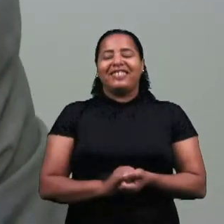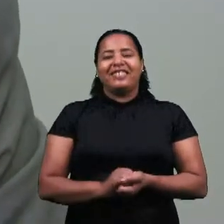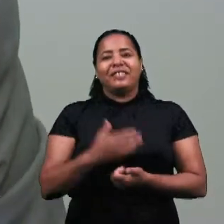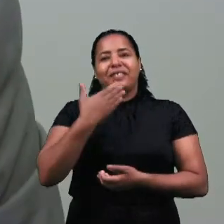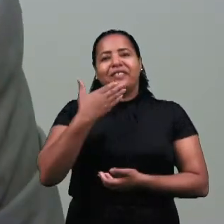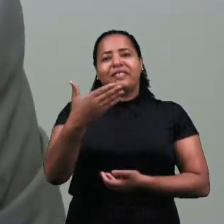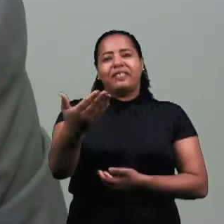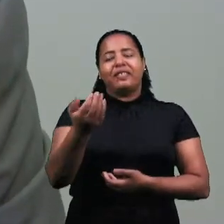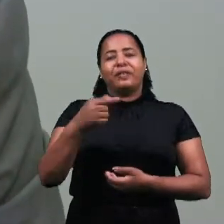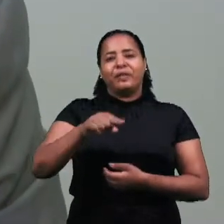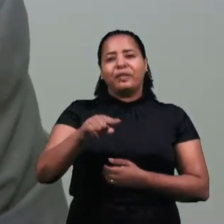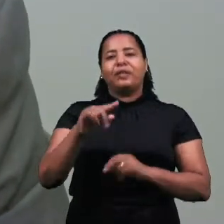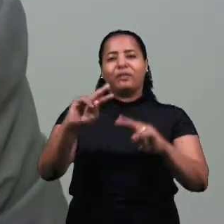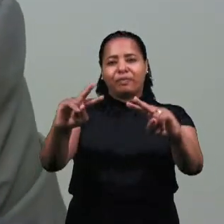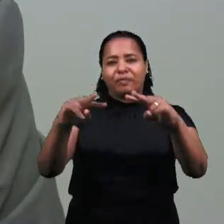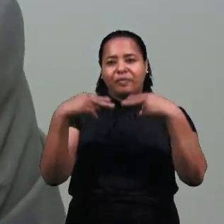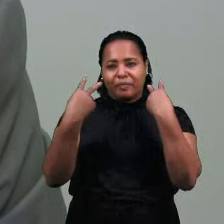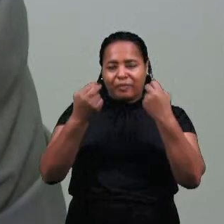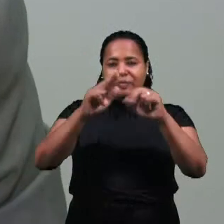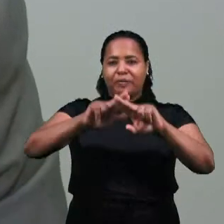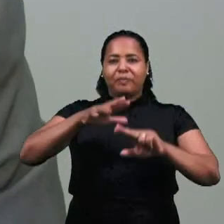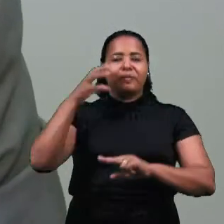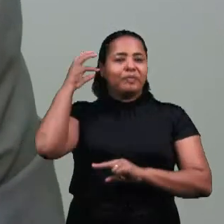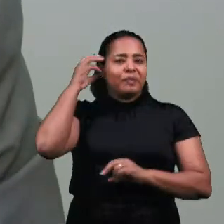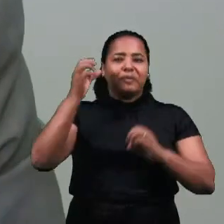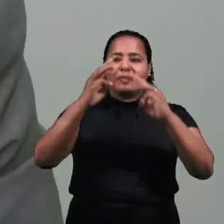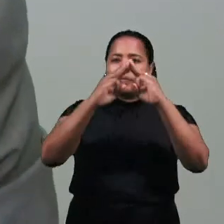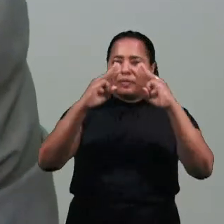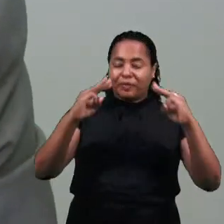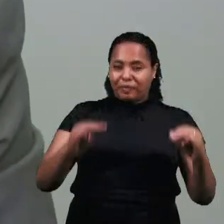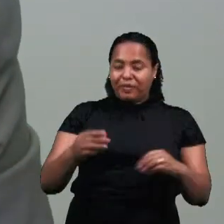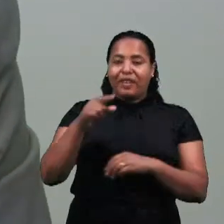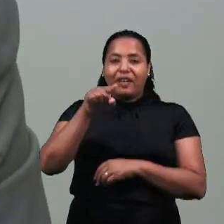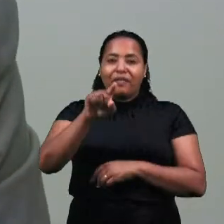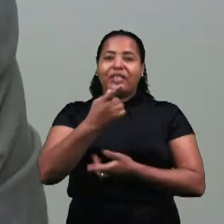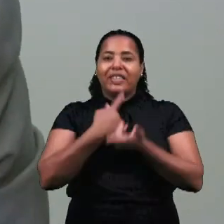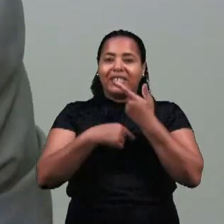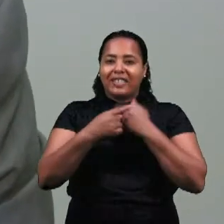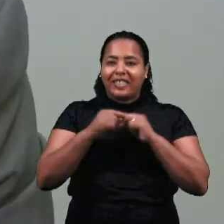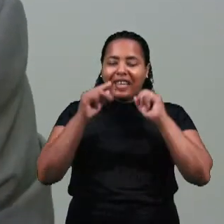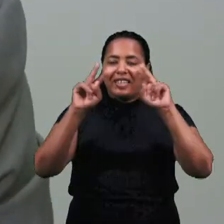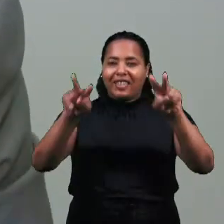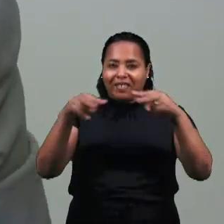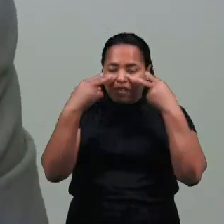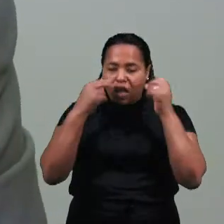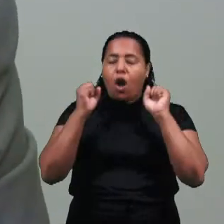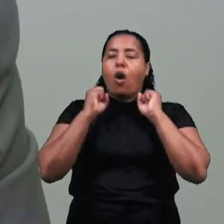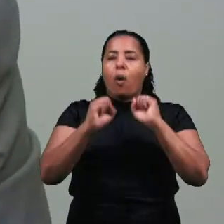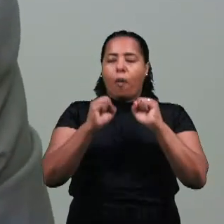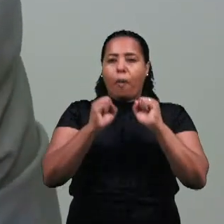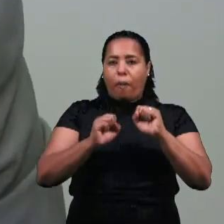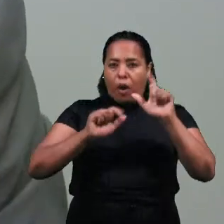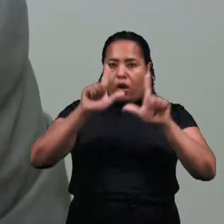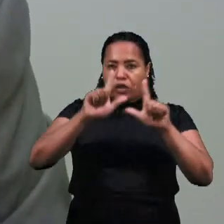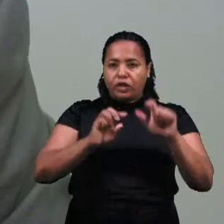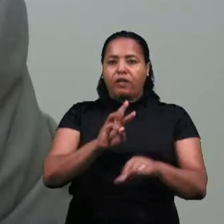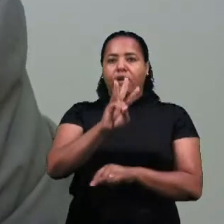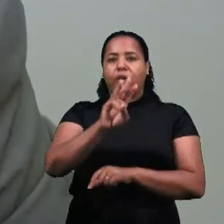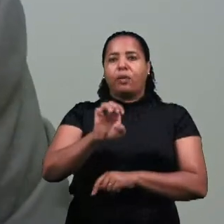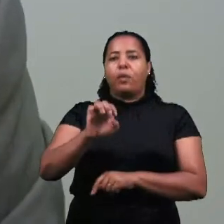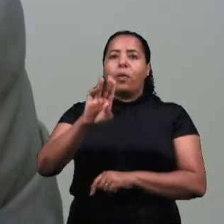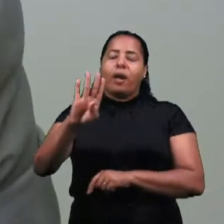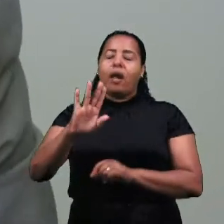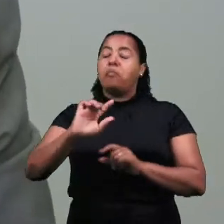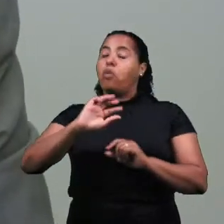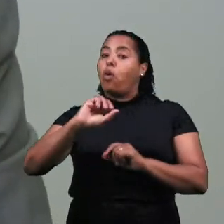a você que está nos acompanhando aqui pela Rádio Manaim, a você que está querendo assistir, você pode assistir pela TV Web ou pelo canal do